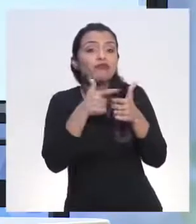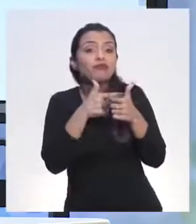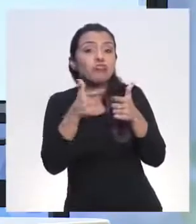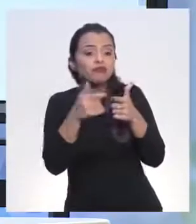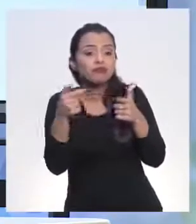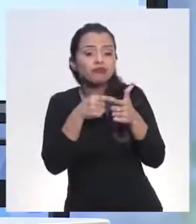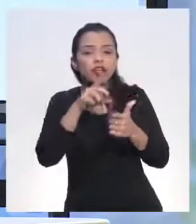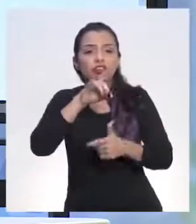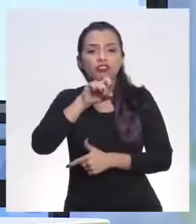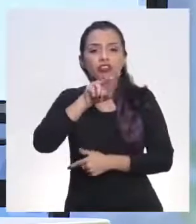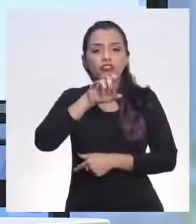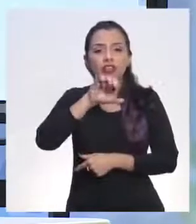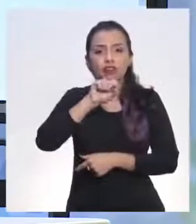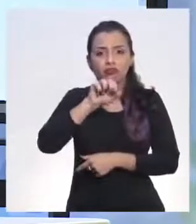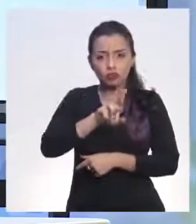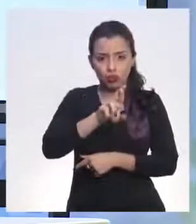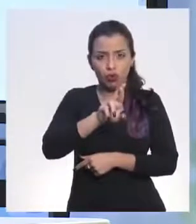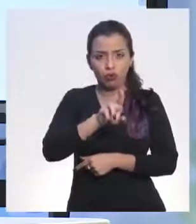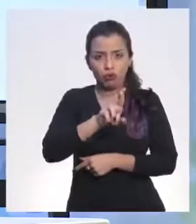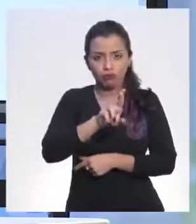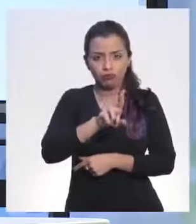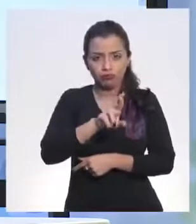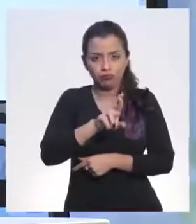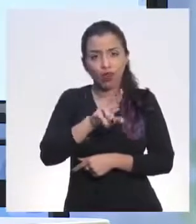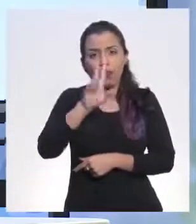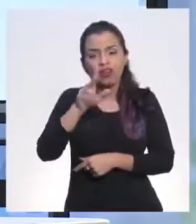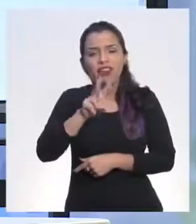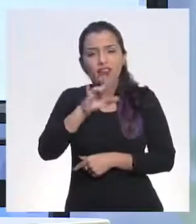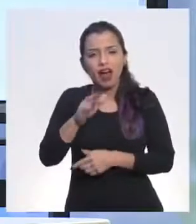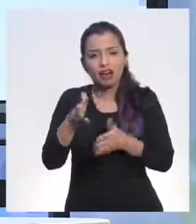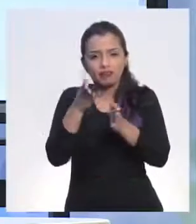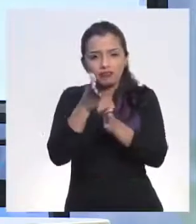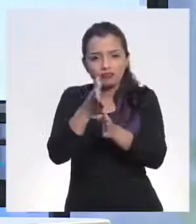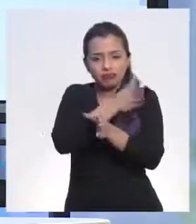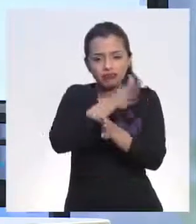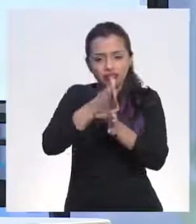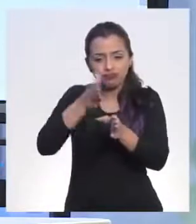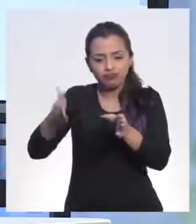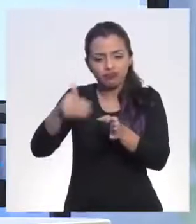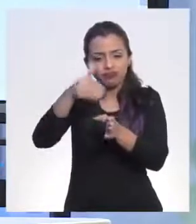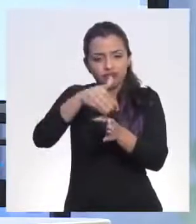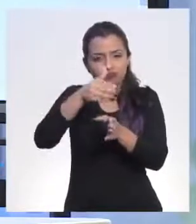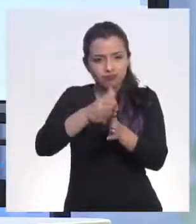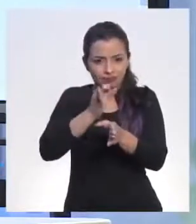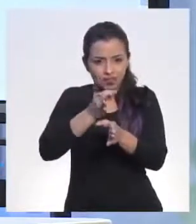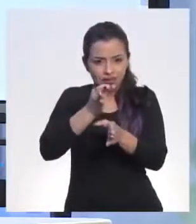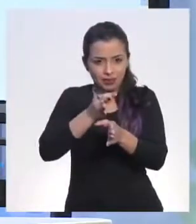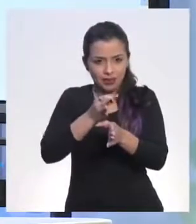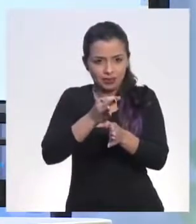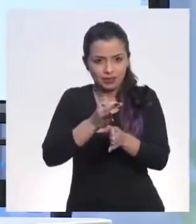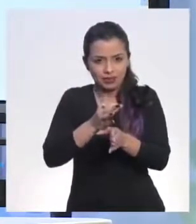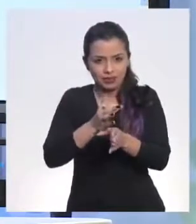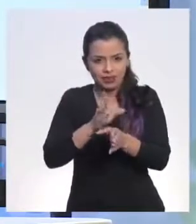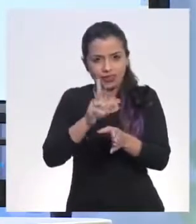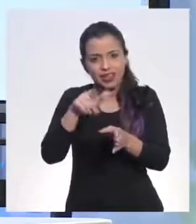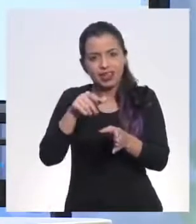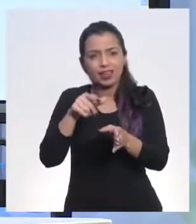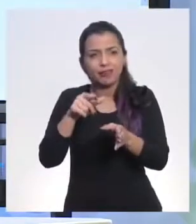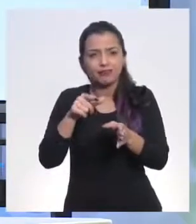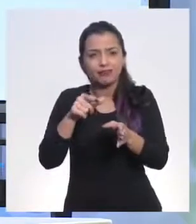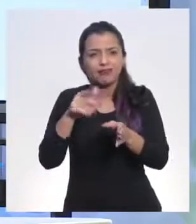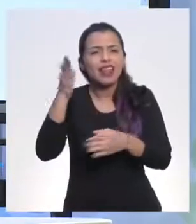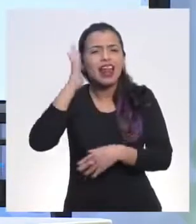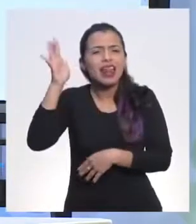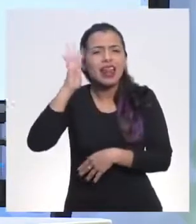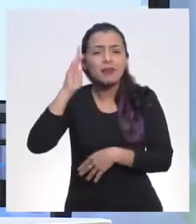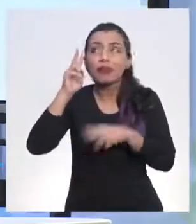Tá? Digamos assim, é o que vai na chave. Lembra? Isso, é que a gente não ia chegar nessa relação, mas é o que vai